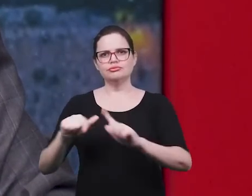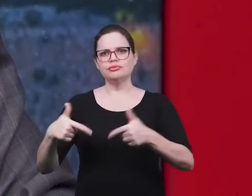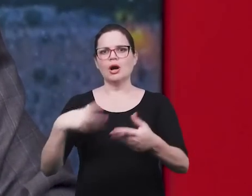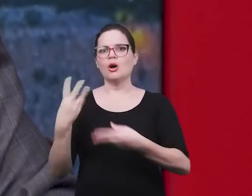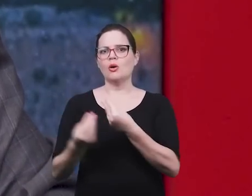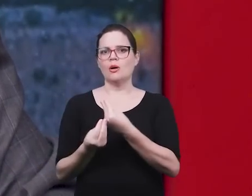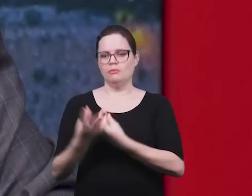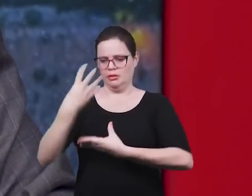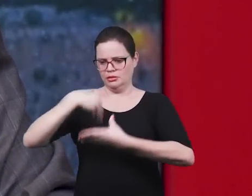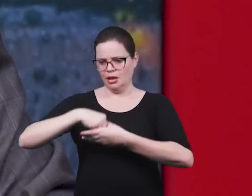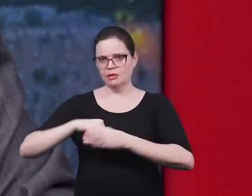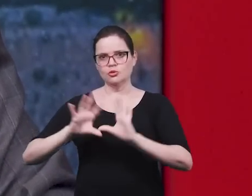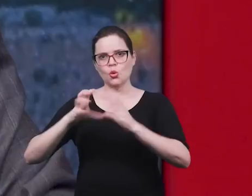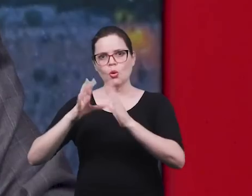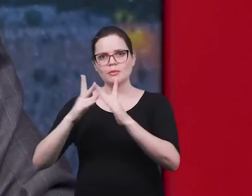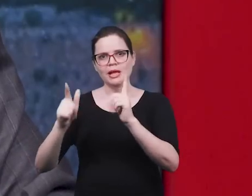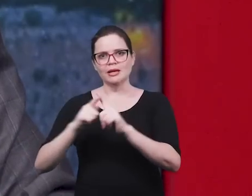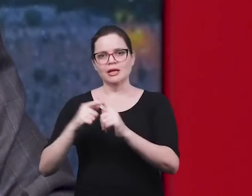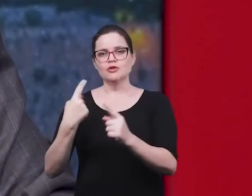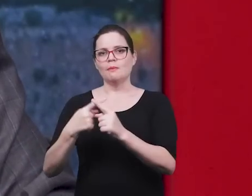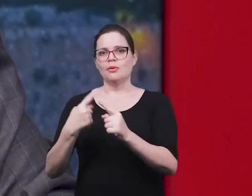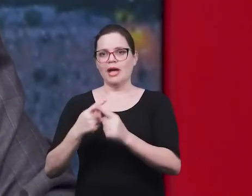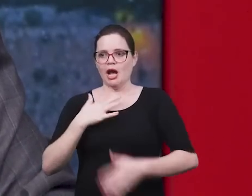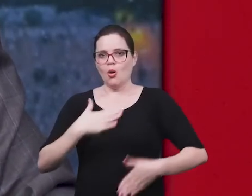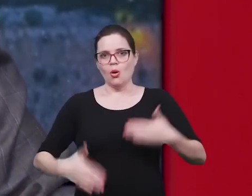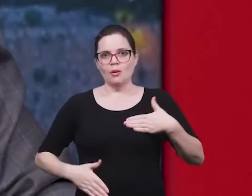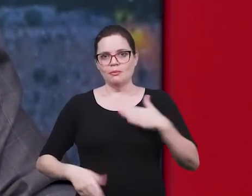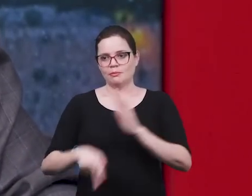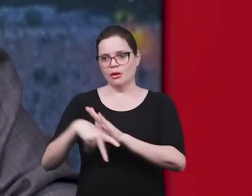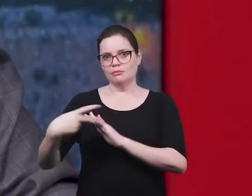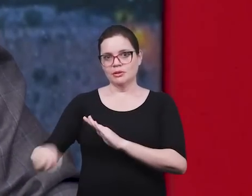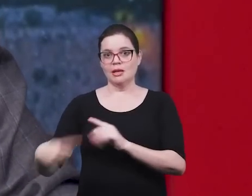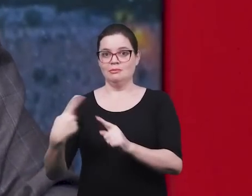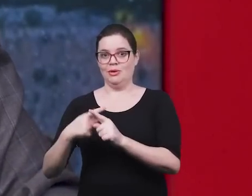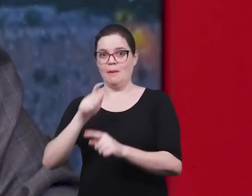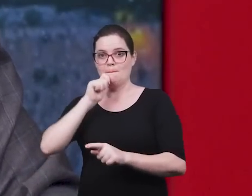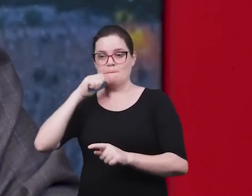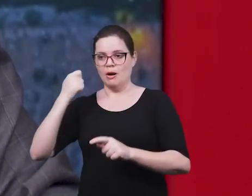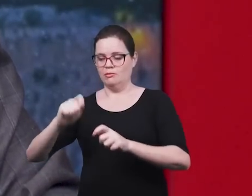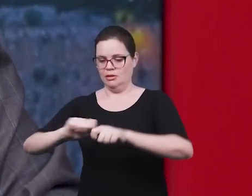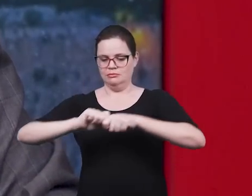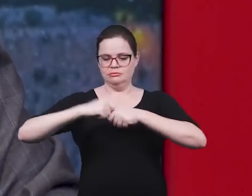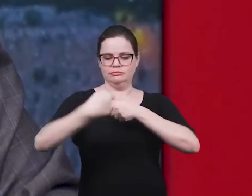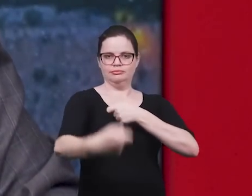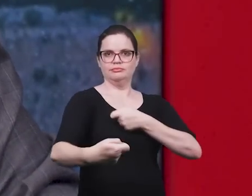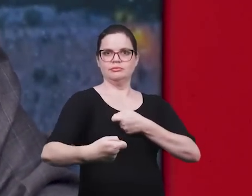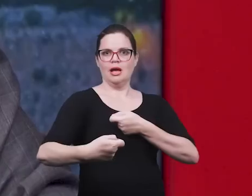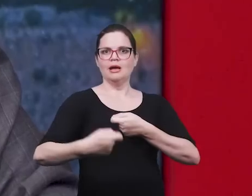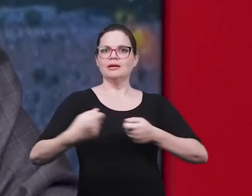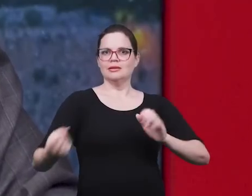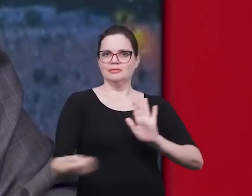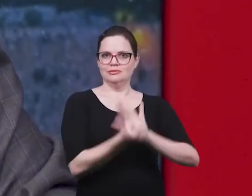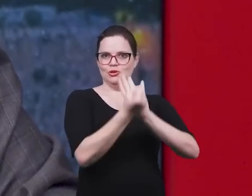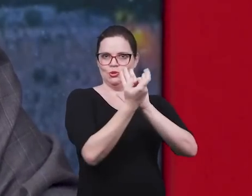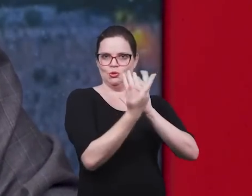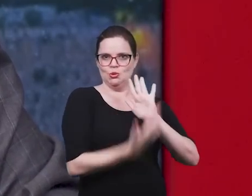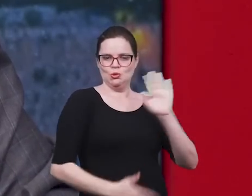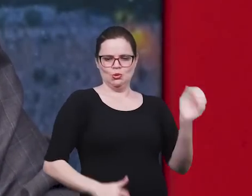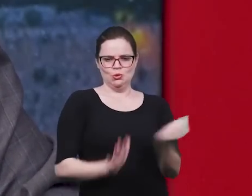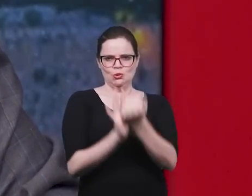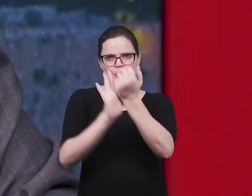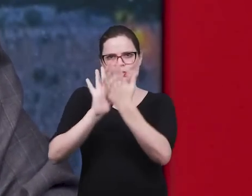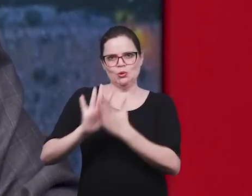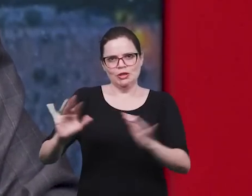manifestada no corpo dele, que ia ser sacrificado, quando ele pega o pão e diz assim, esse é o meu corpo que é dado por vós. E no sangue,